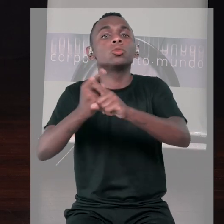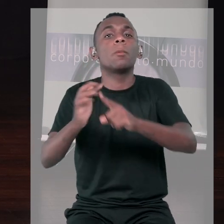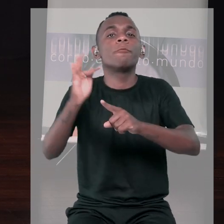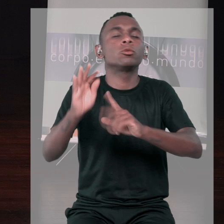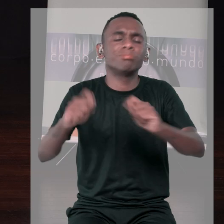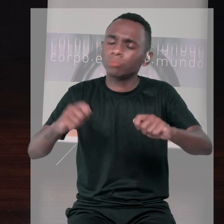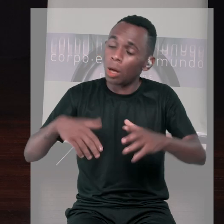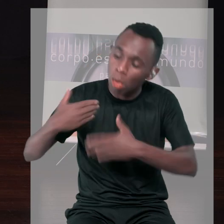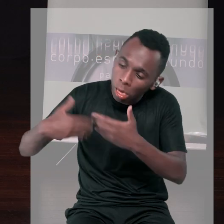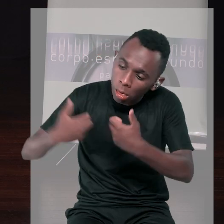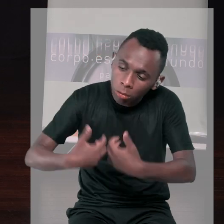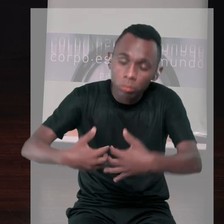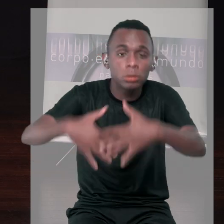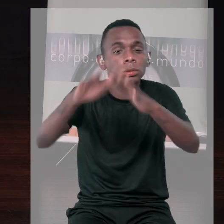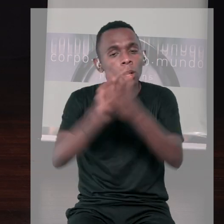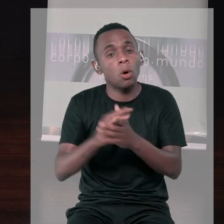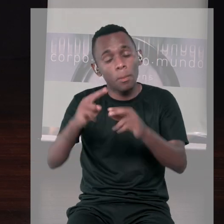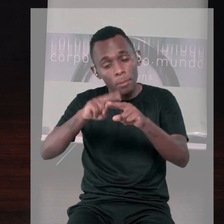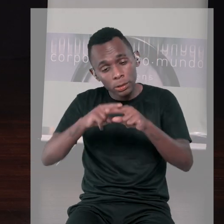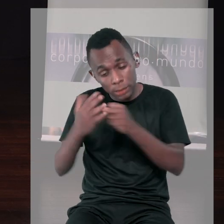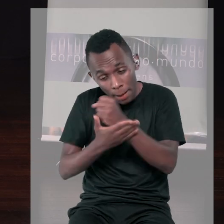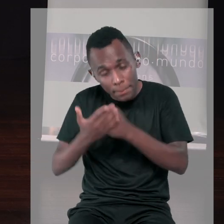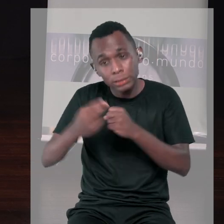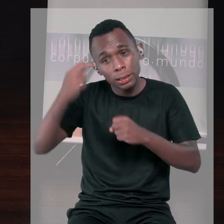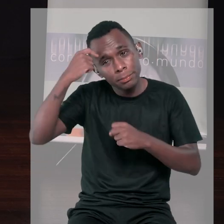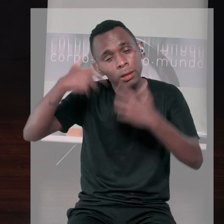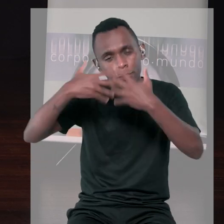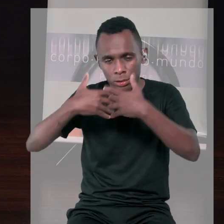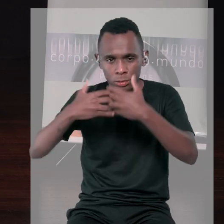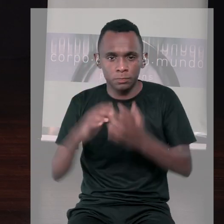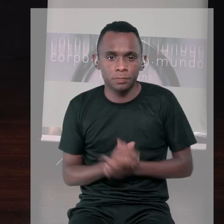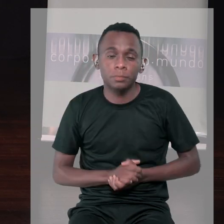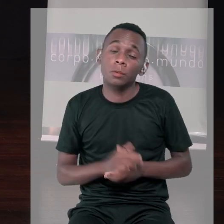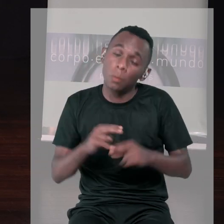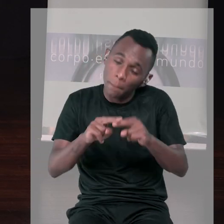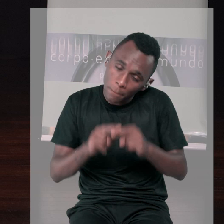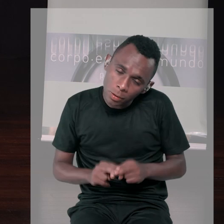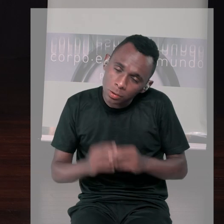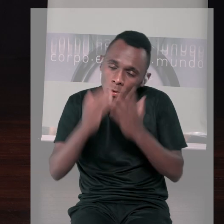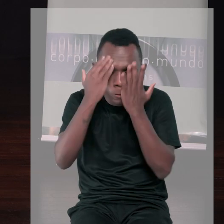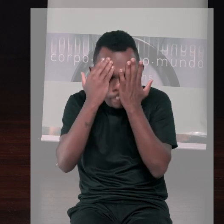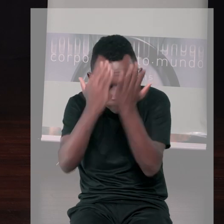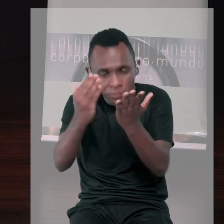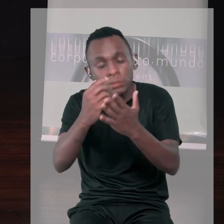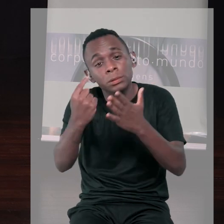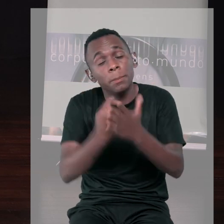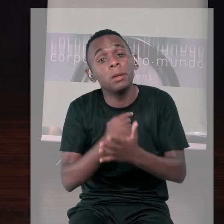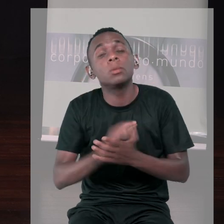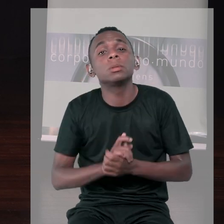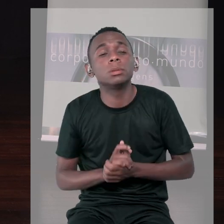espinha dorsal da minha reflexão. Tá? Então, por isso, obrigado pela questão, mas de fato, assim, né, escrevendo sobre a filosofia